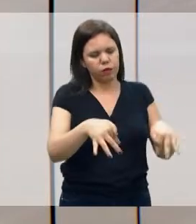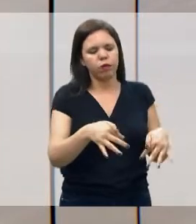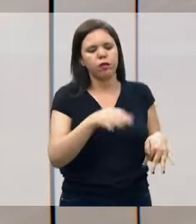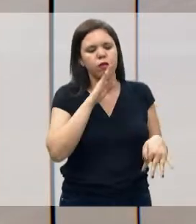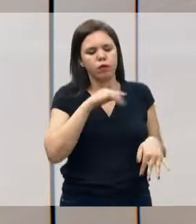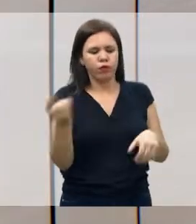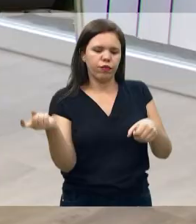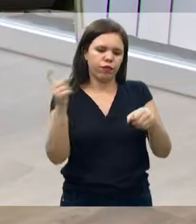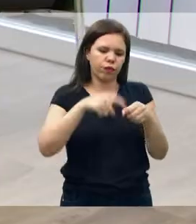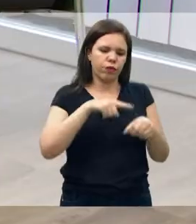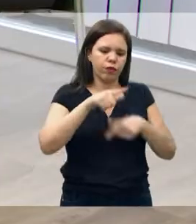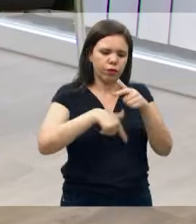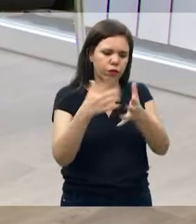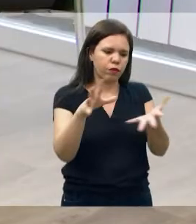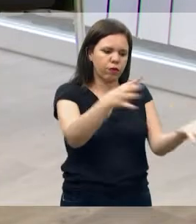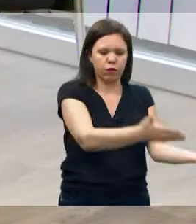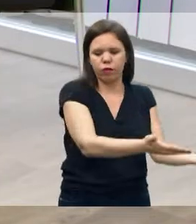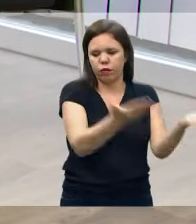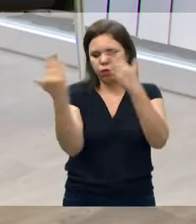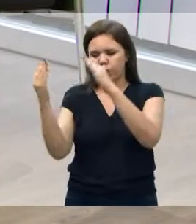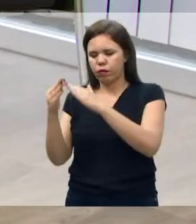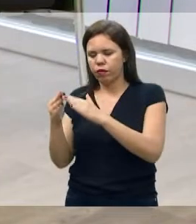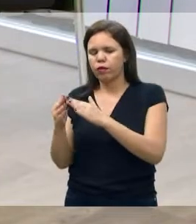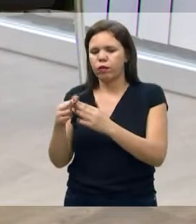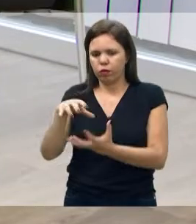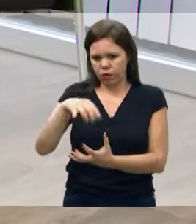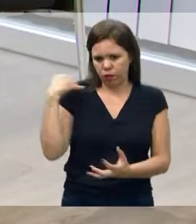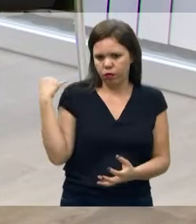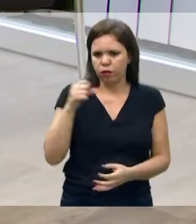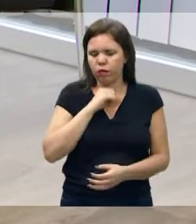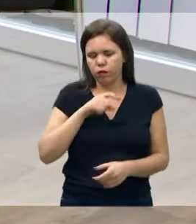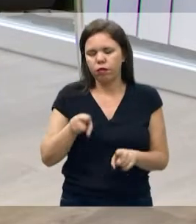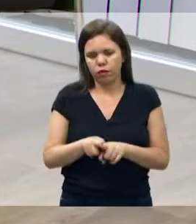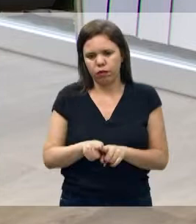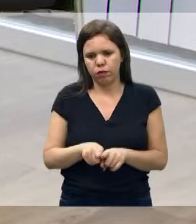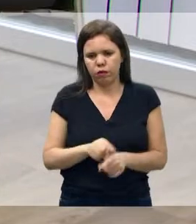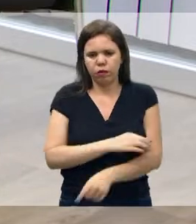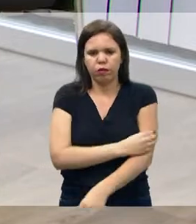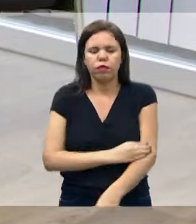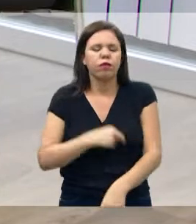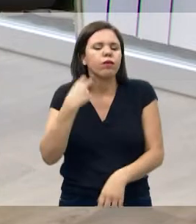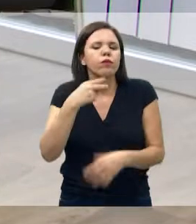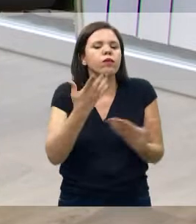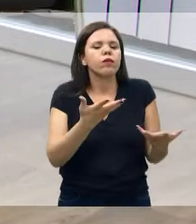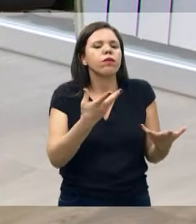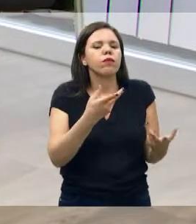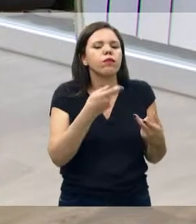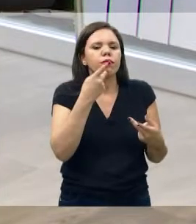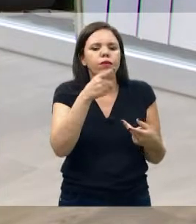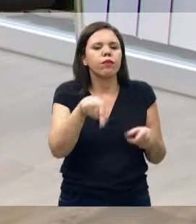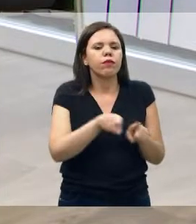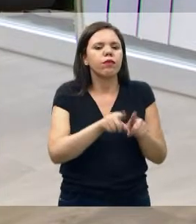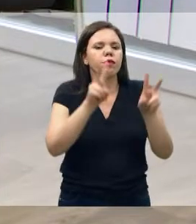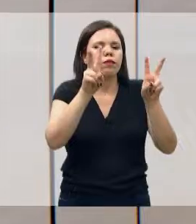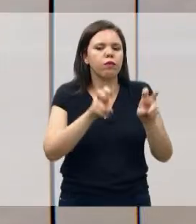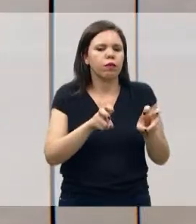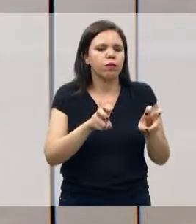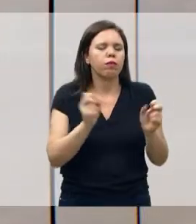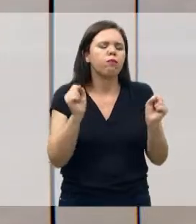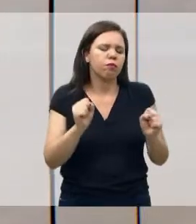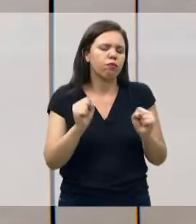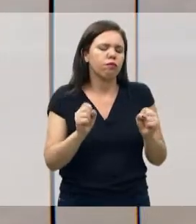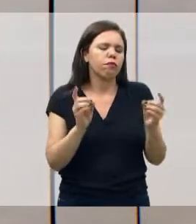retorna do trabalho, leva o seu idoso para casa também. Vereador, eu queria que o senhor falasse dessa questão também de